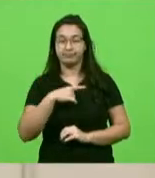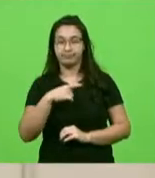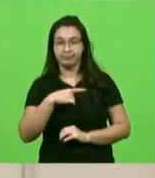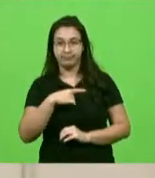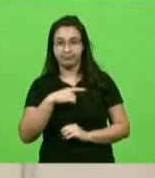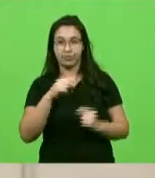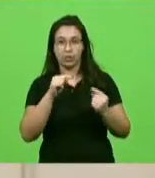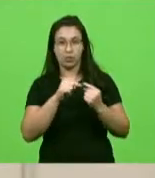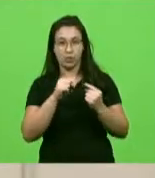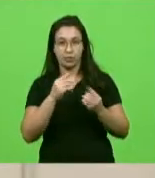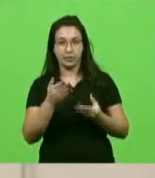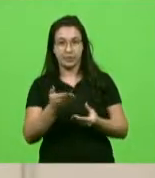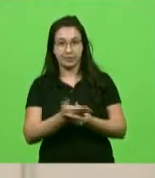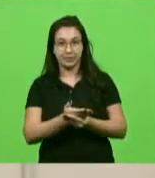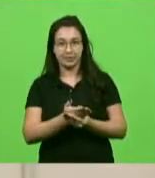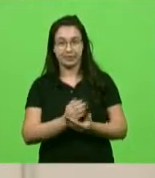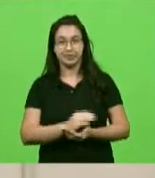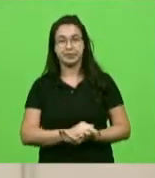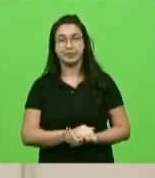decorrentes do processo.